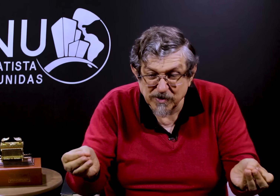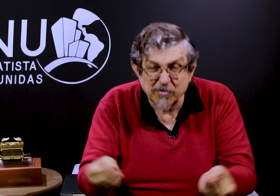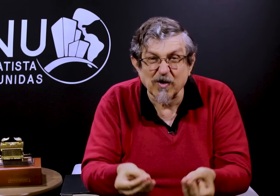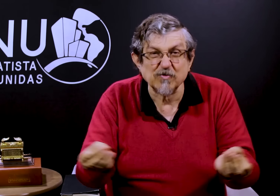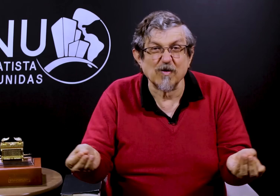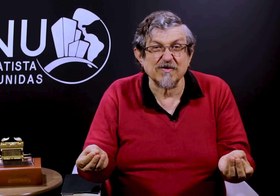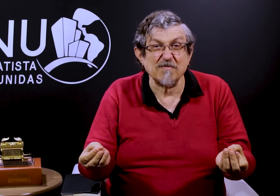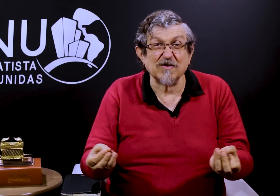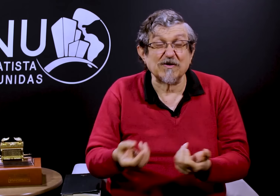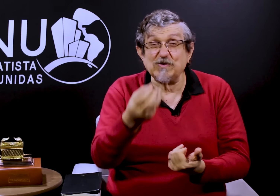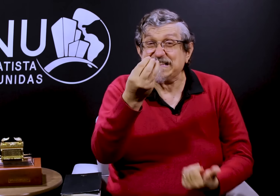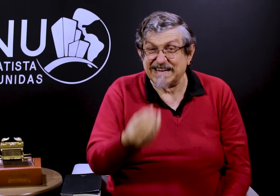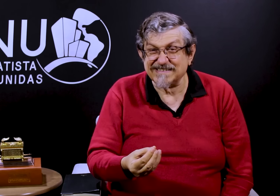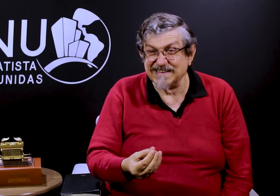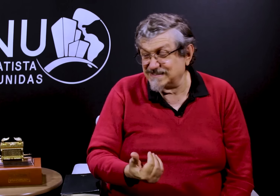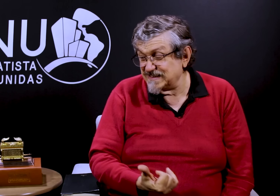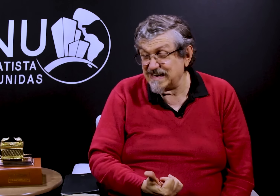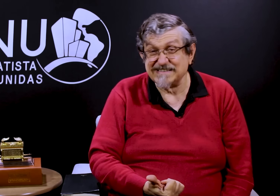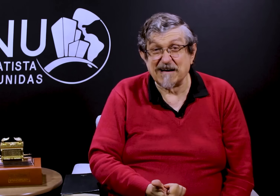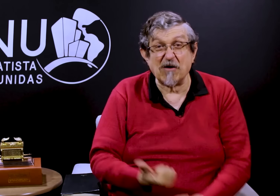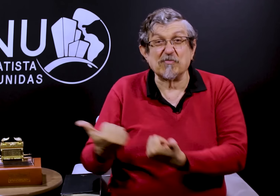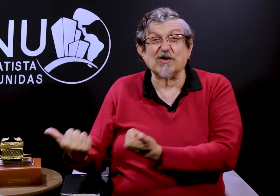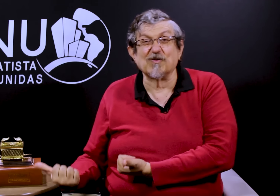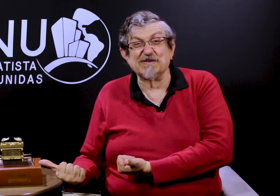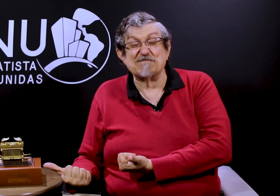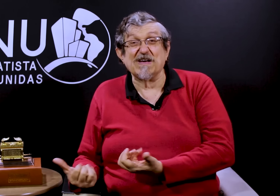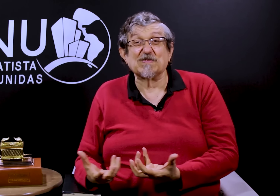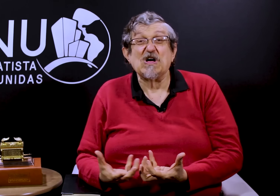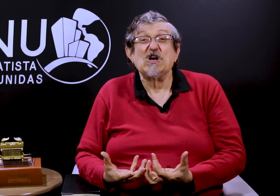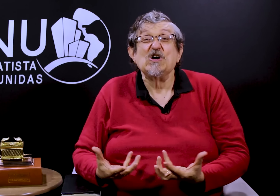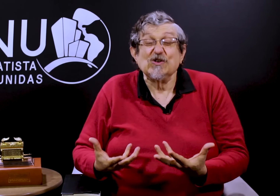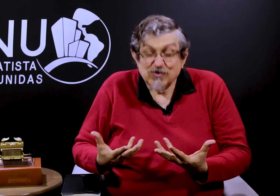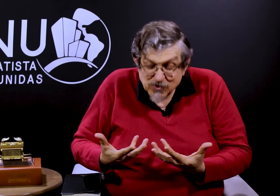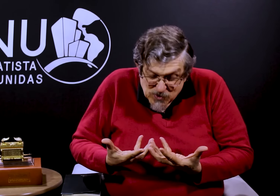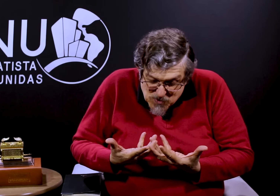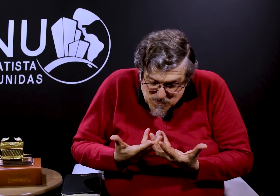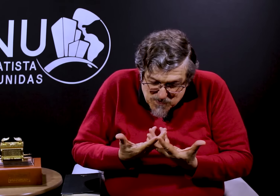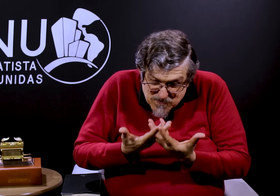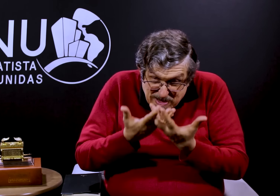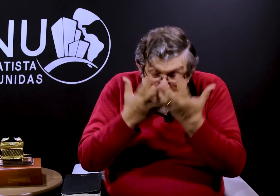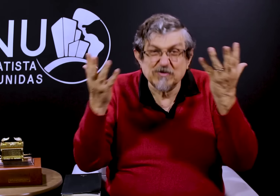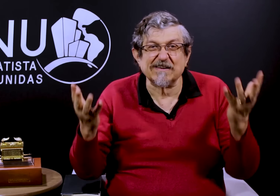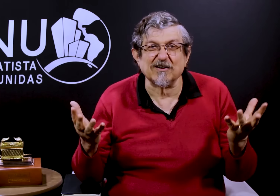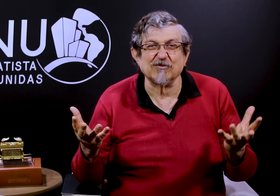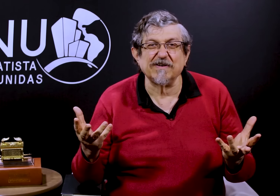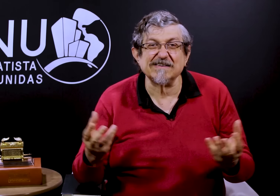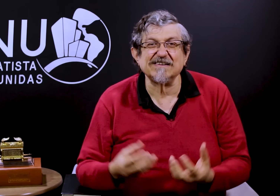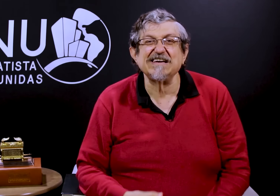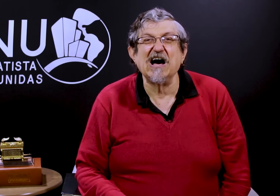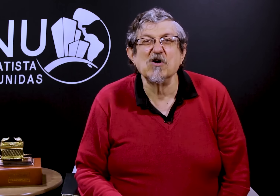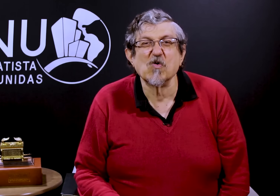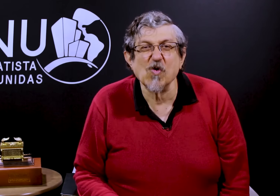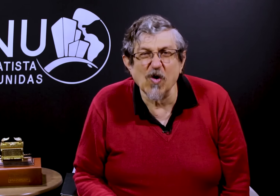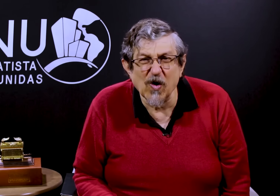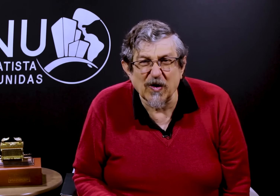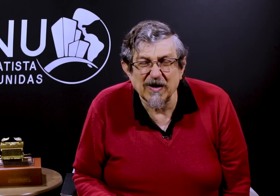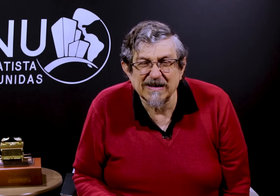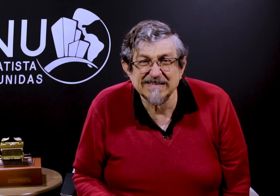tudo e ao próximo como a si mesmo mas O interessante é que esse amar o próximo como a si mesmo surge no meio dessa conversa de